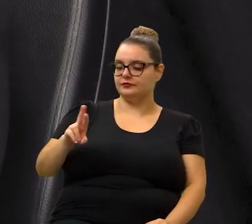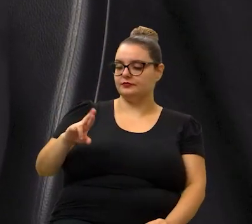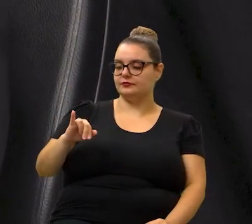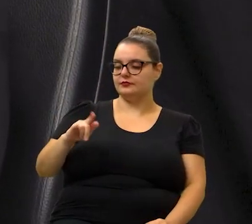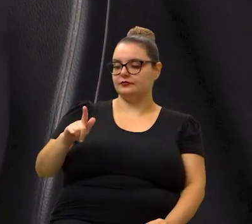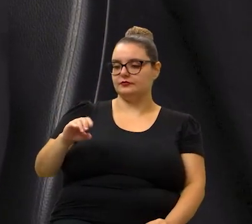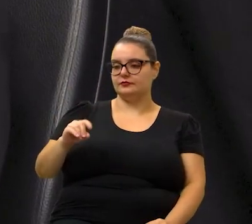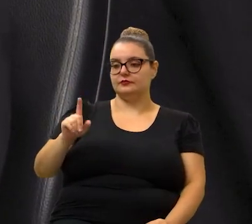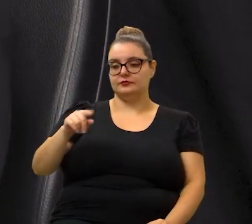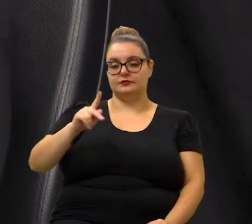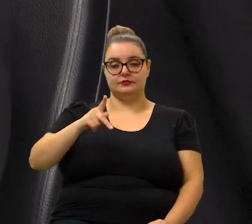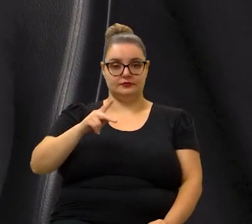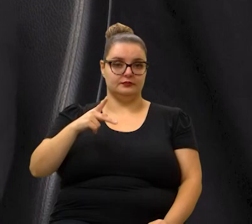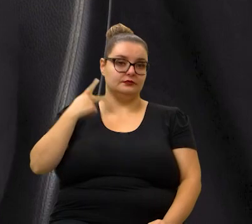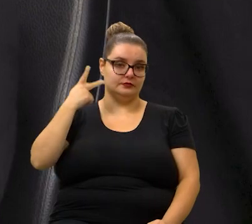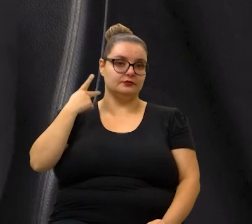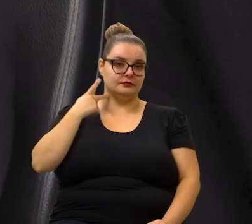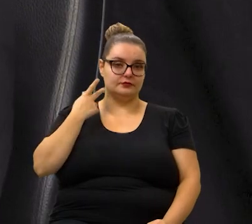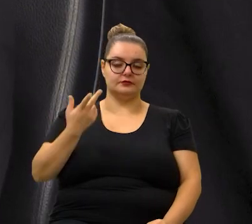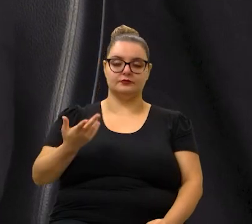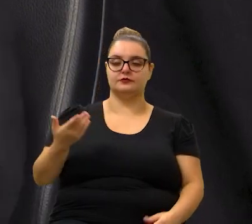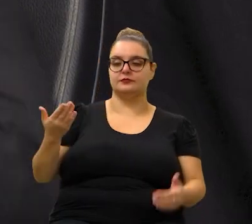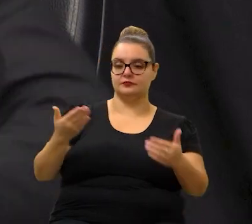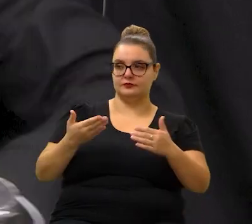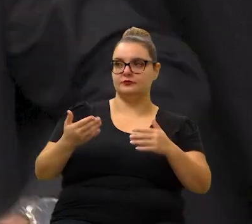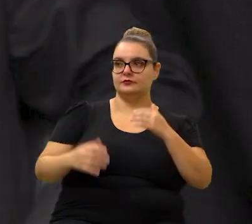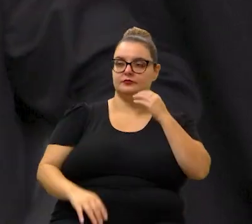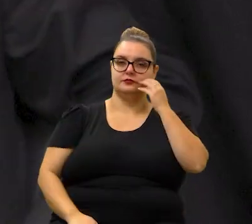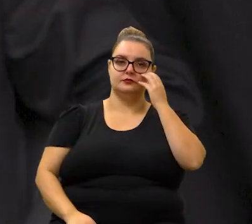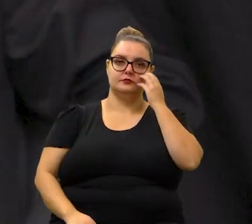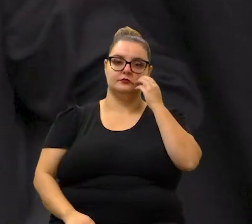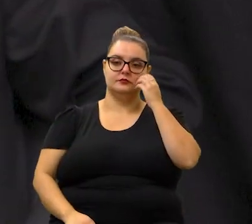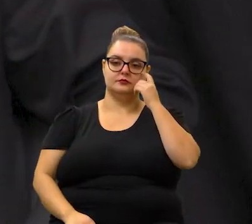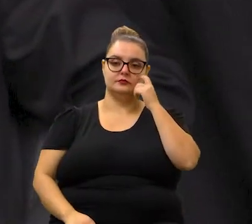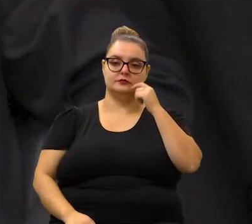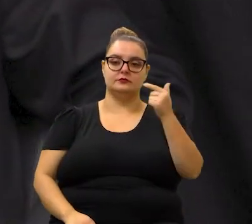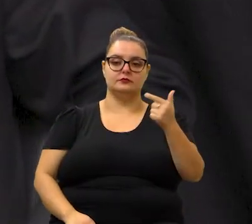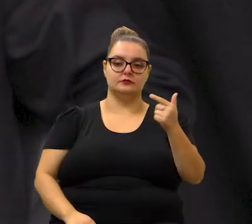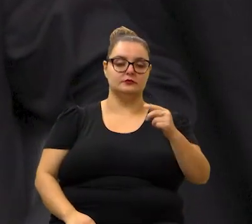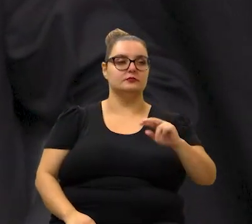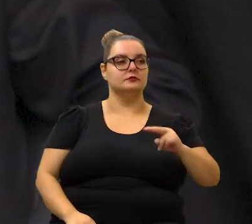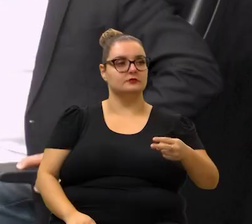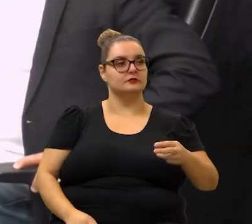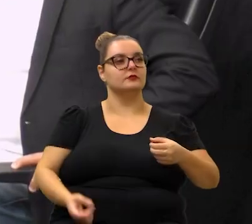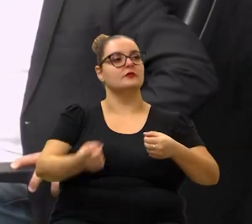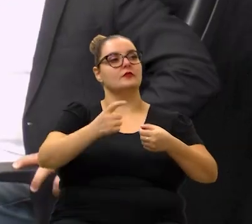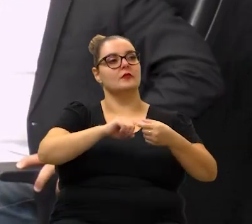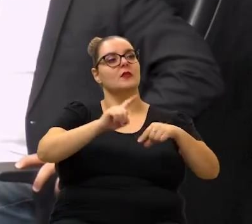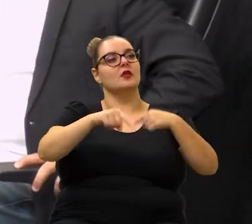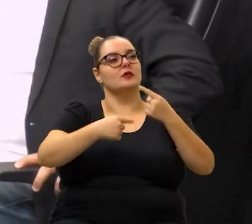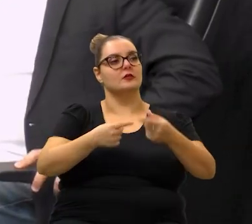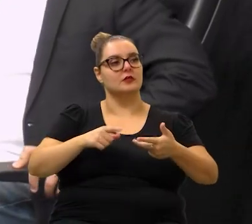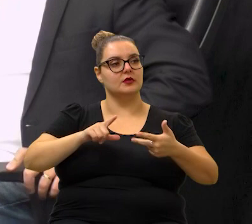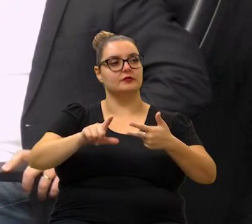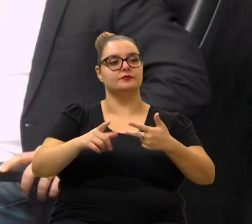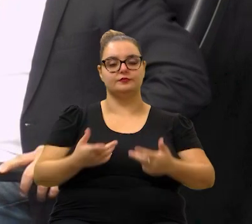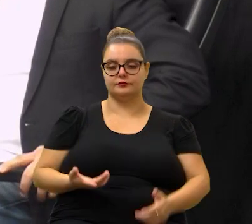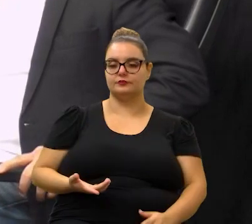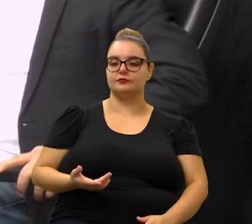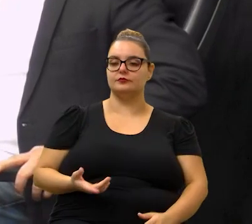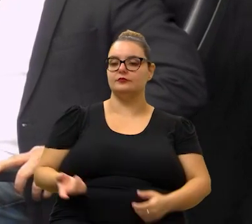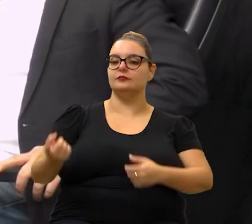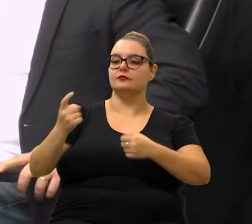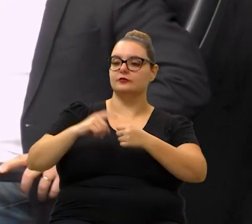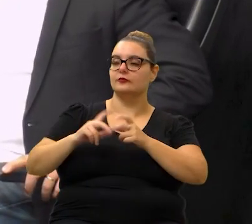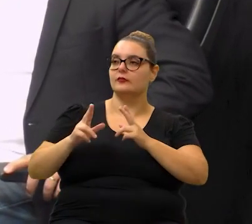e hoje inclusive eu estou né pela segunda vez numa outra legislatura mas também